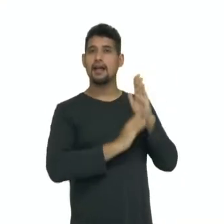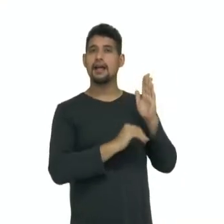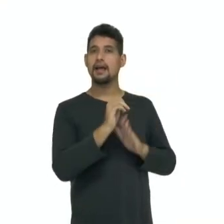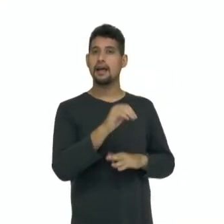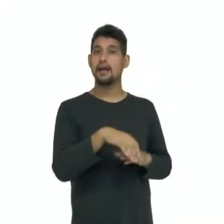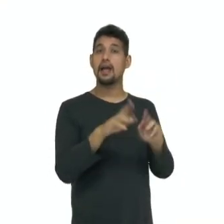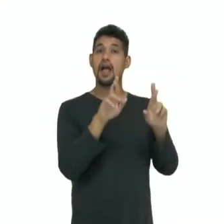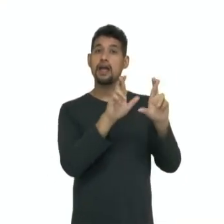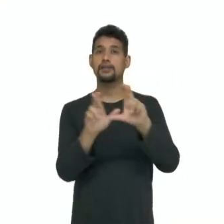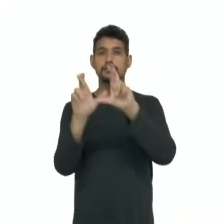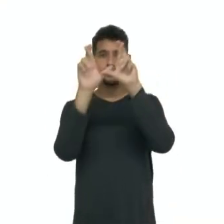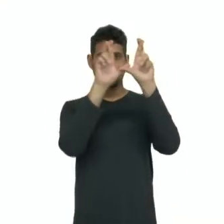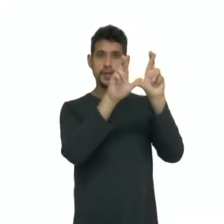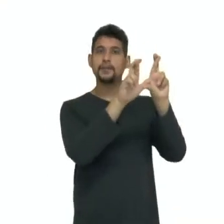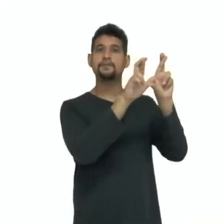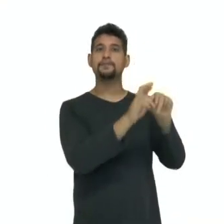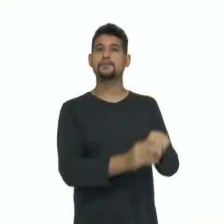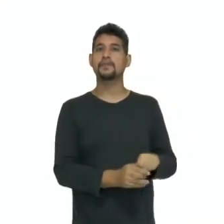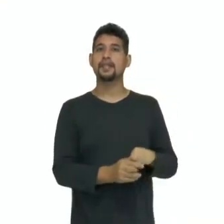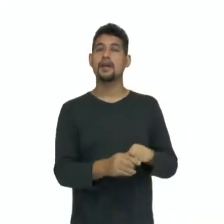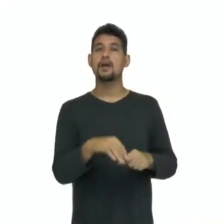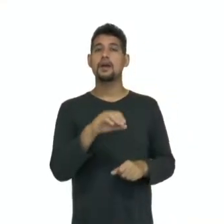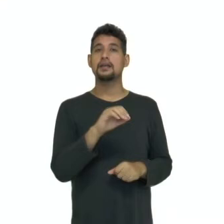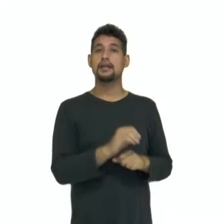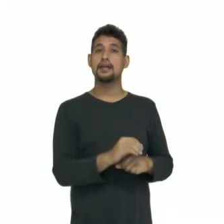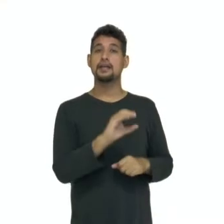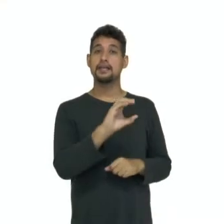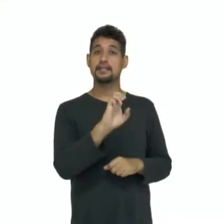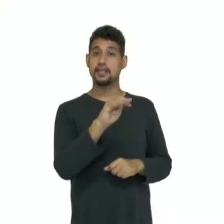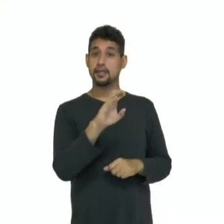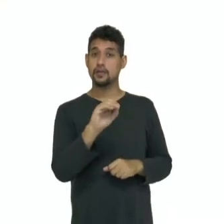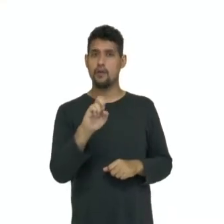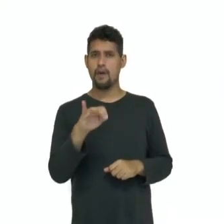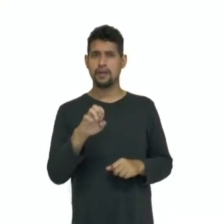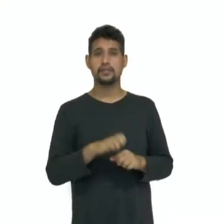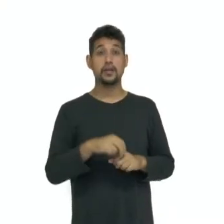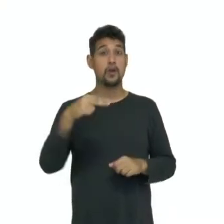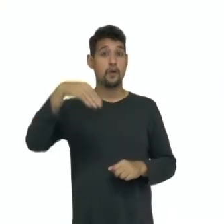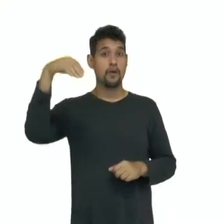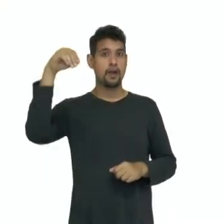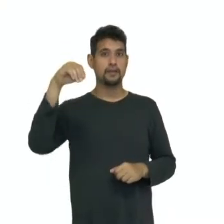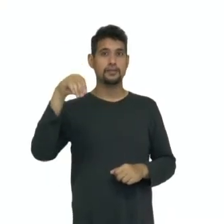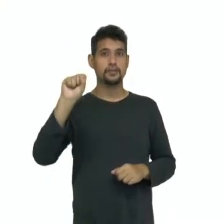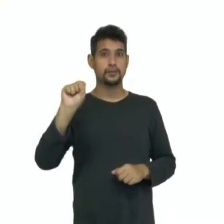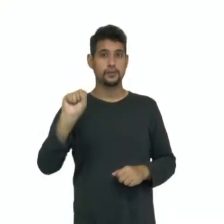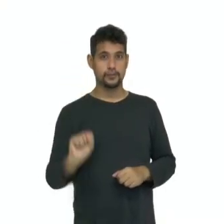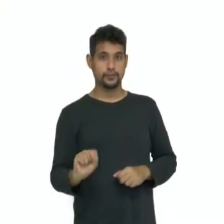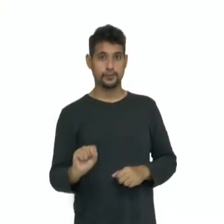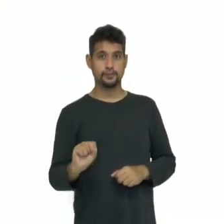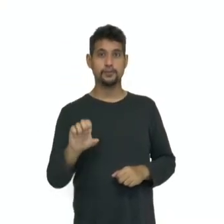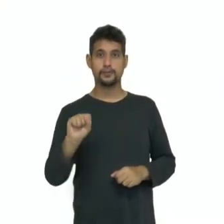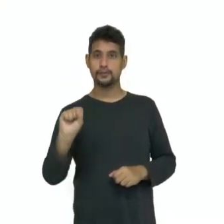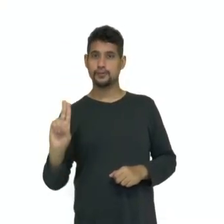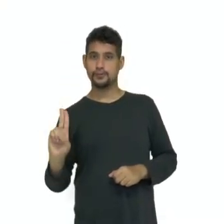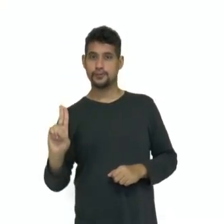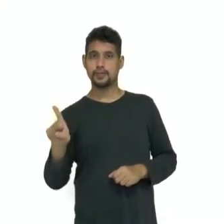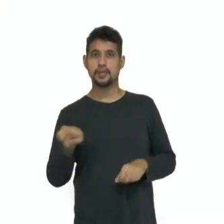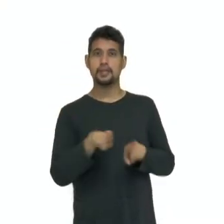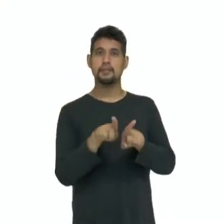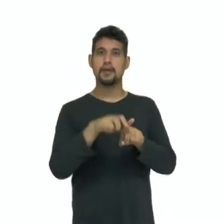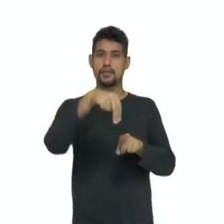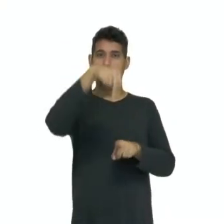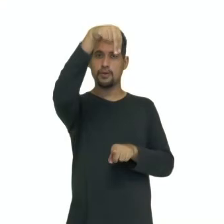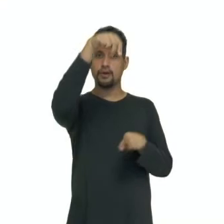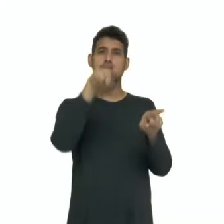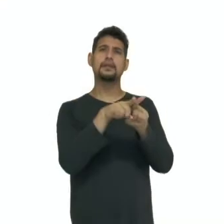são Centro-Oeste, Nordeste, Norte, Sudeste e Sul, em um mapa do Brasil, que está nos